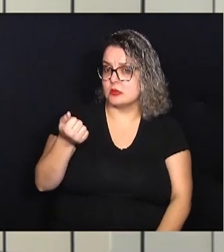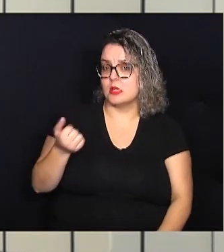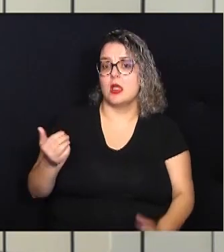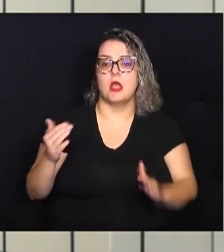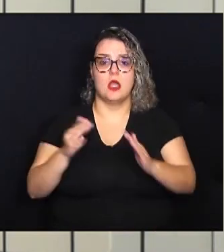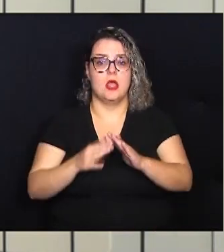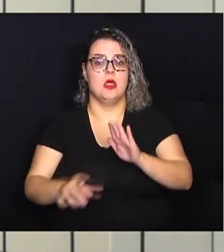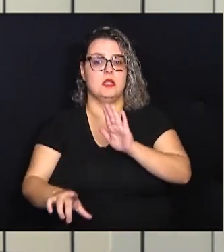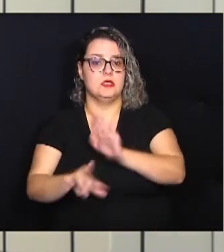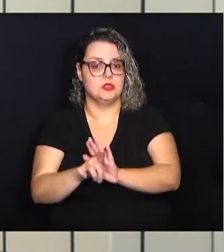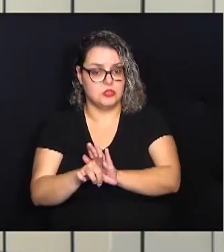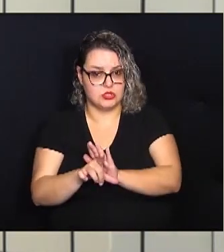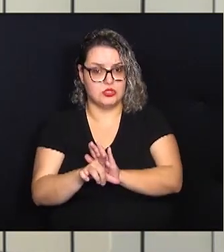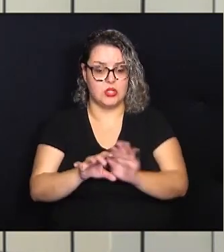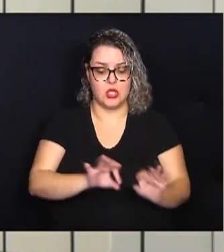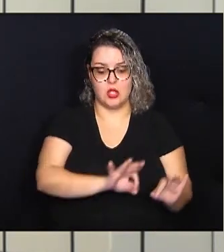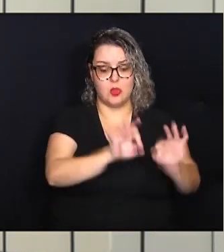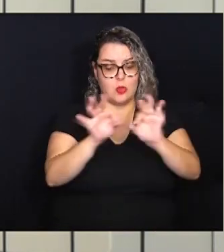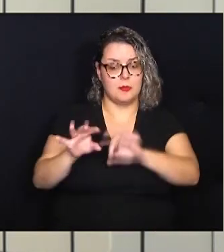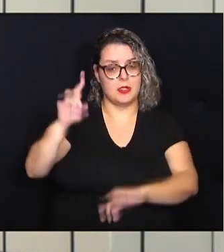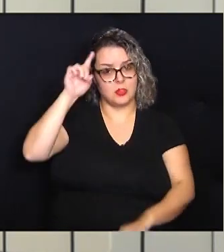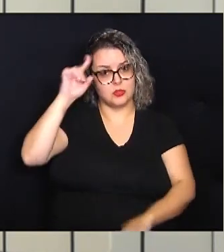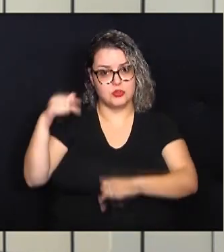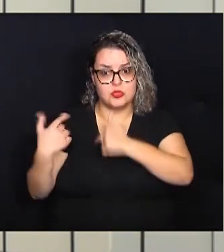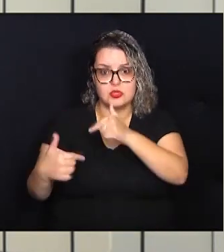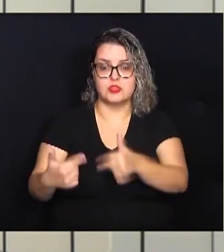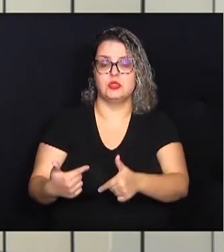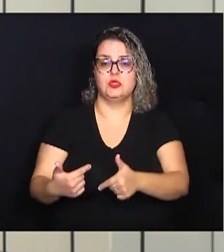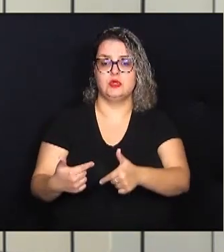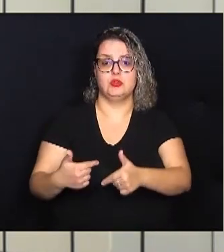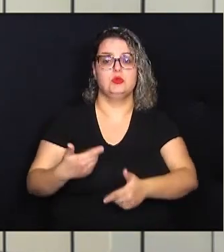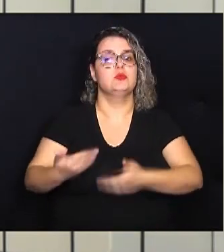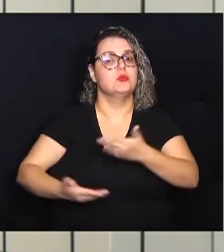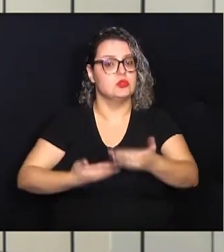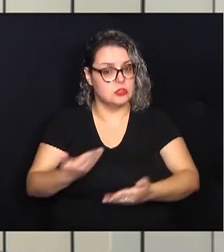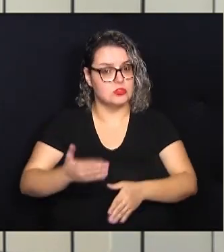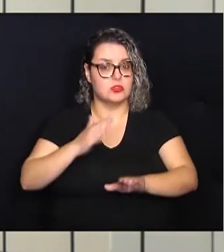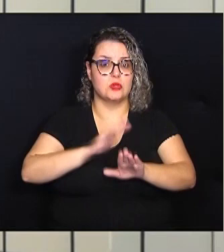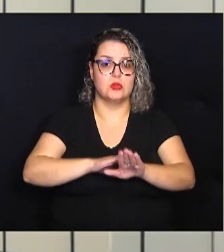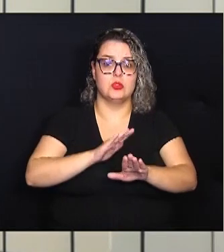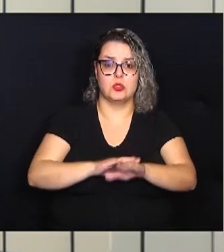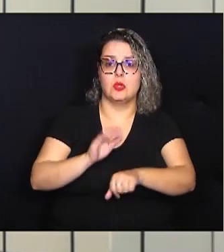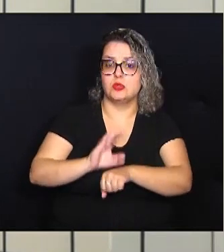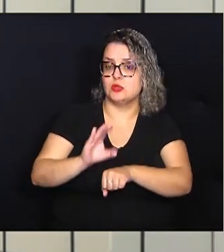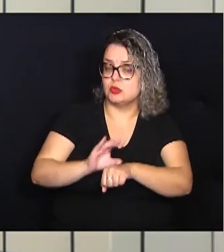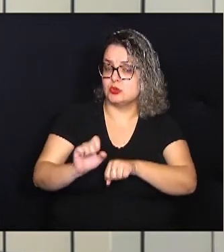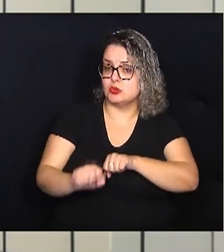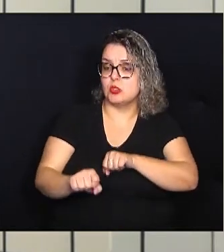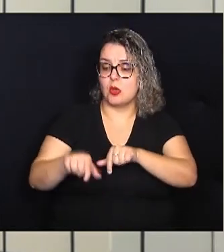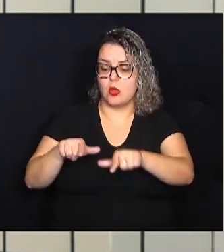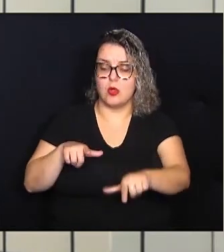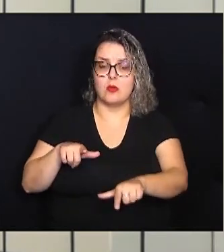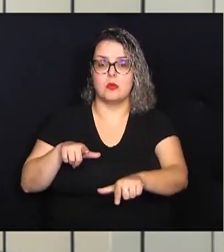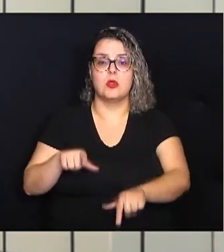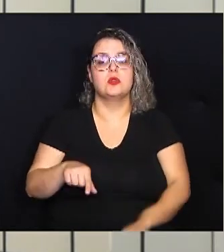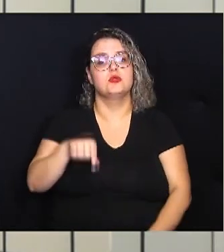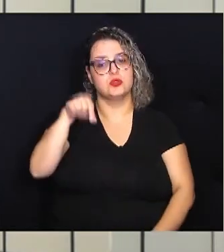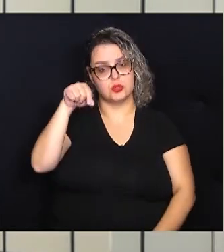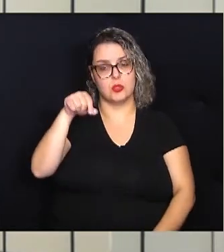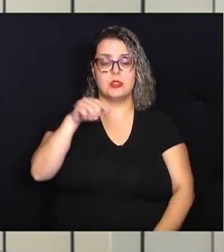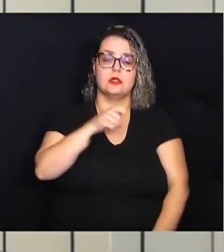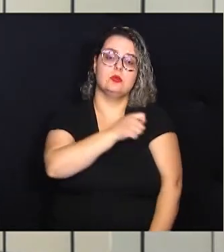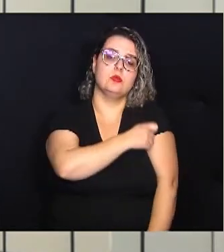Leis, acompanhar um dia de trabalho de um servidor que atua na área do curso de formação escolhido pelo